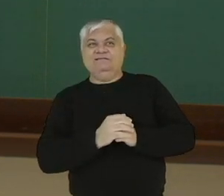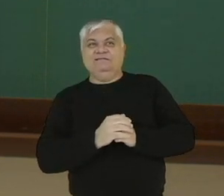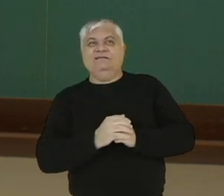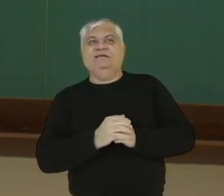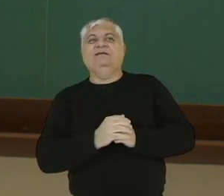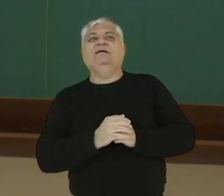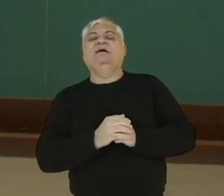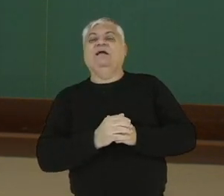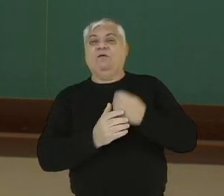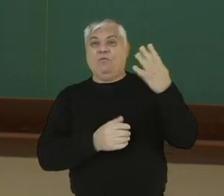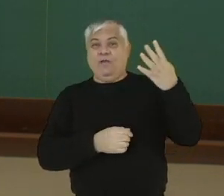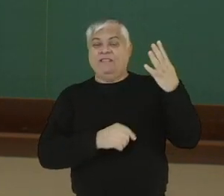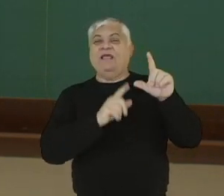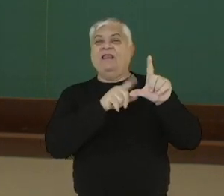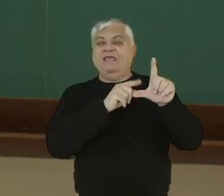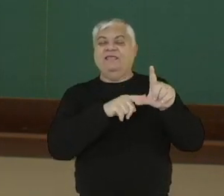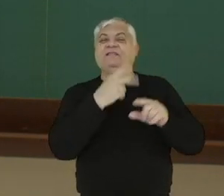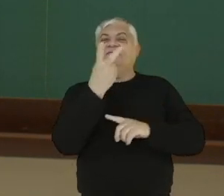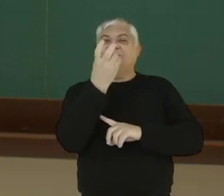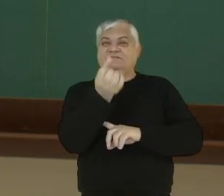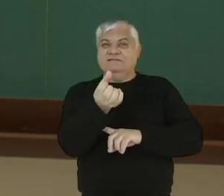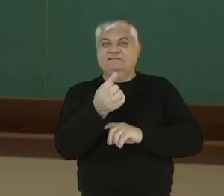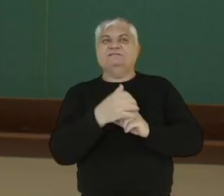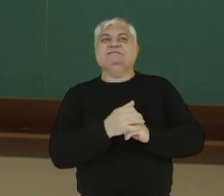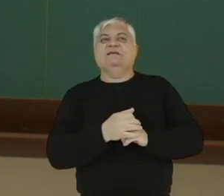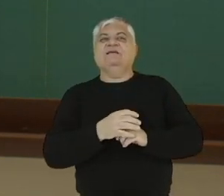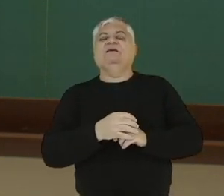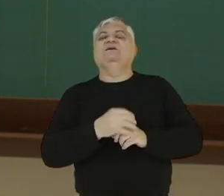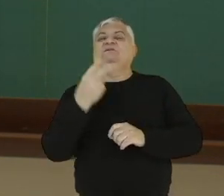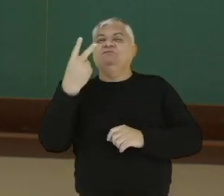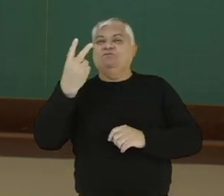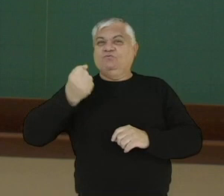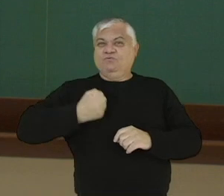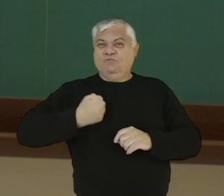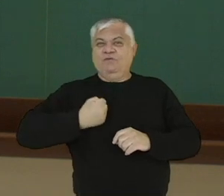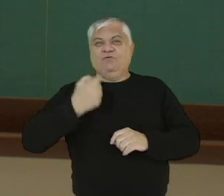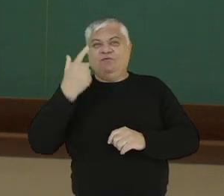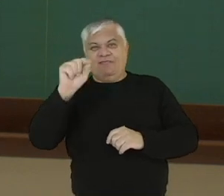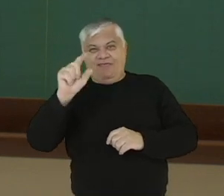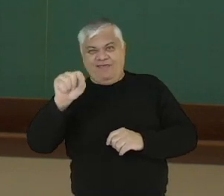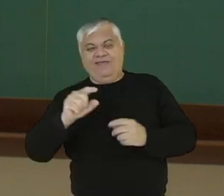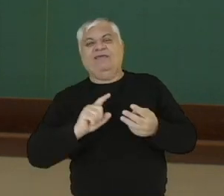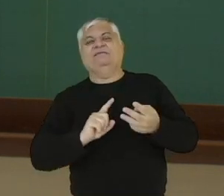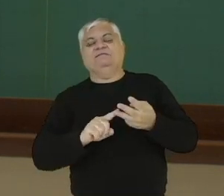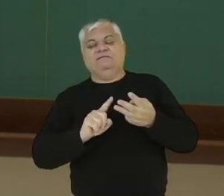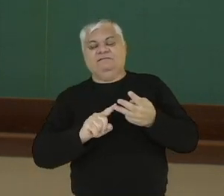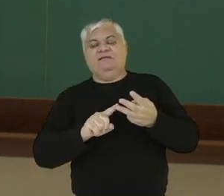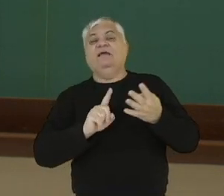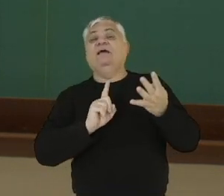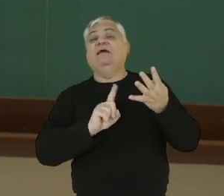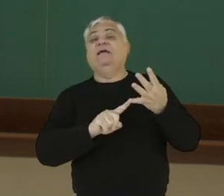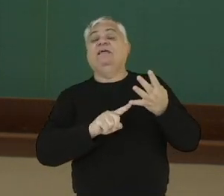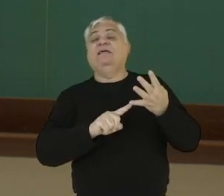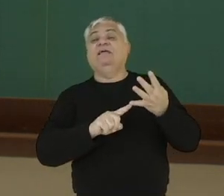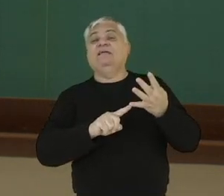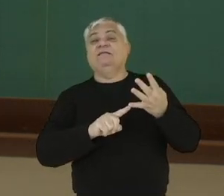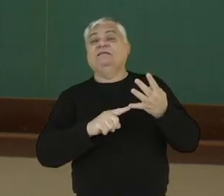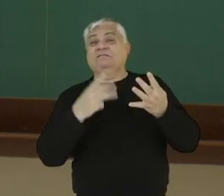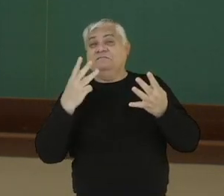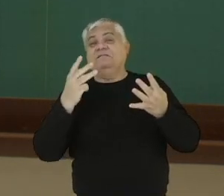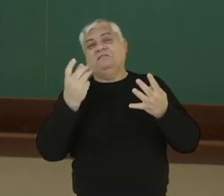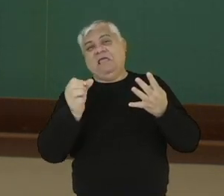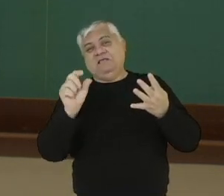Para a quarta letra eu tenho 26 opções. Para o segundo e para o terceiro número eu tenho 10 opções.